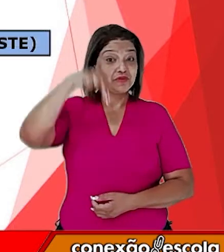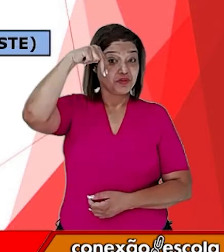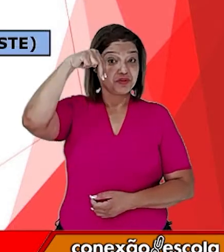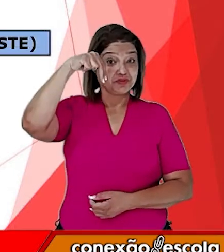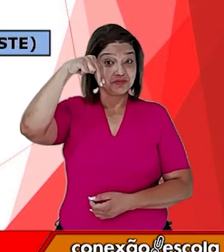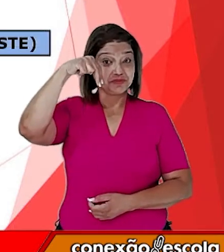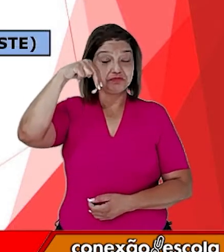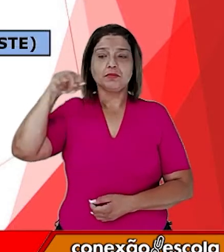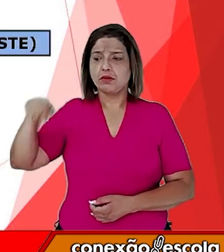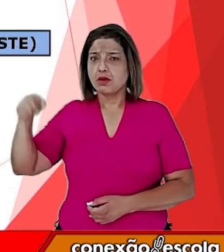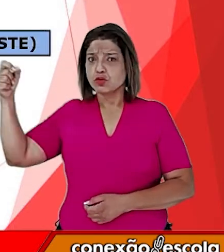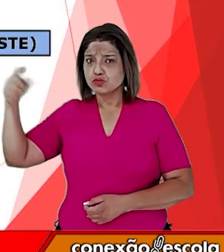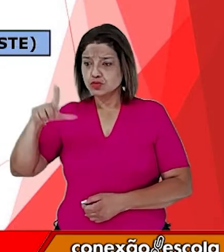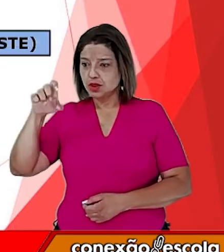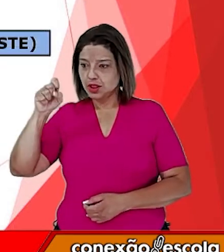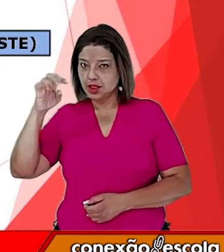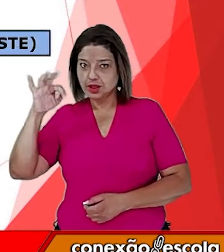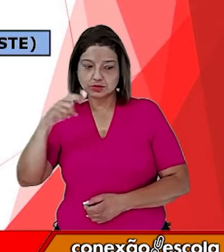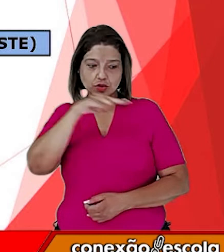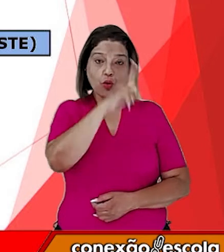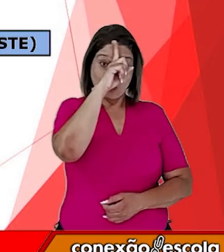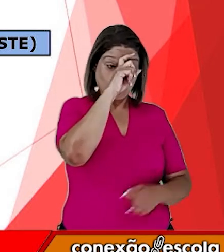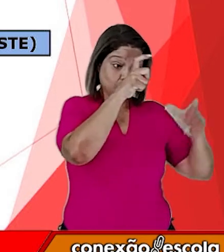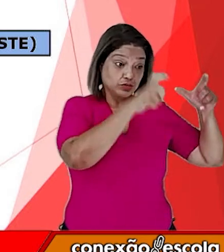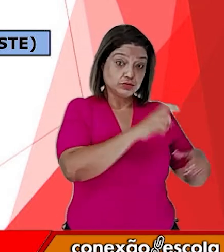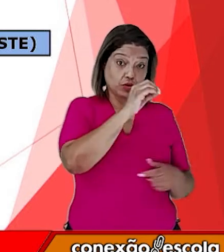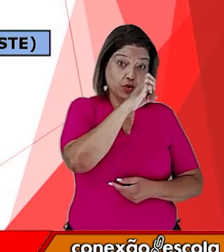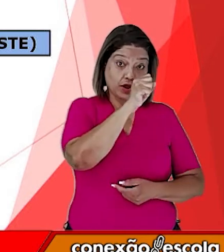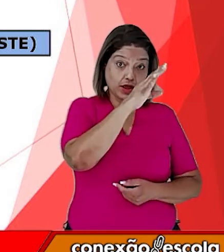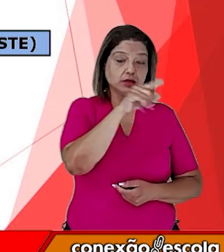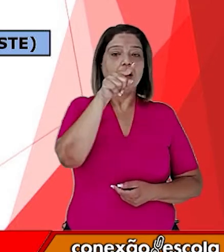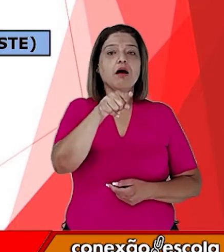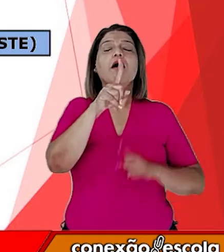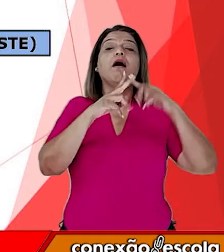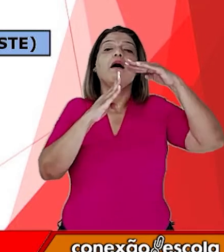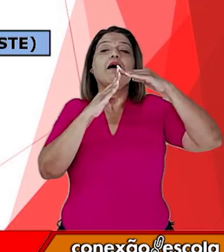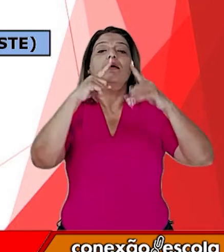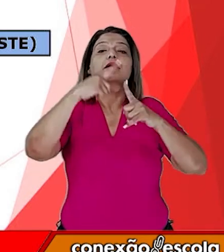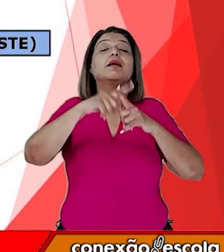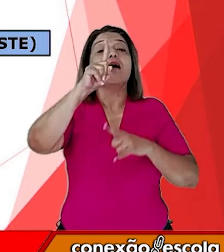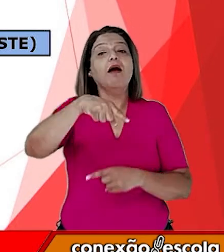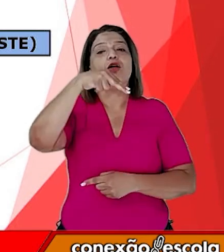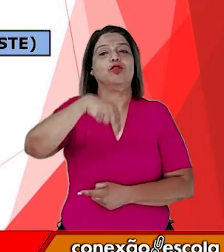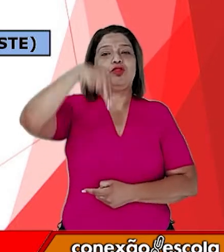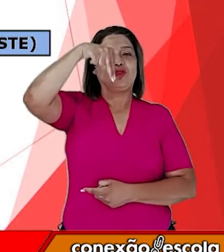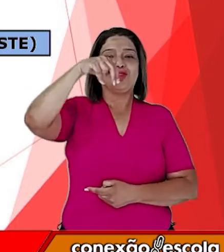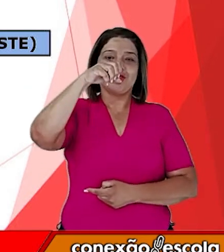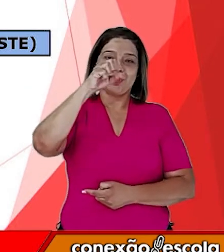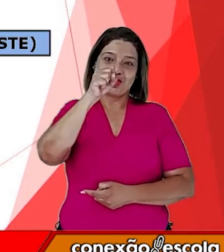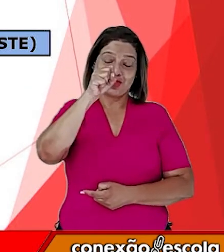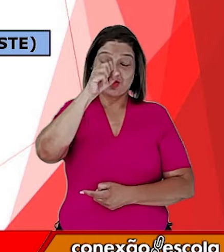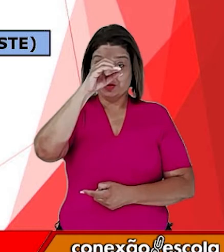O sol no leste, o hospital no oeste e a igreja no norte. Se você